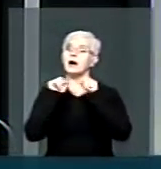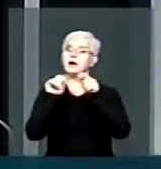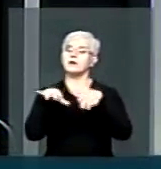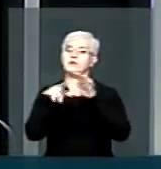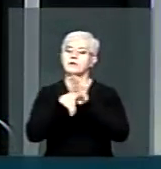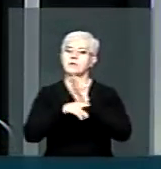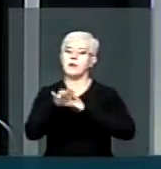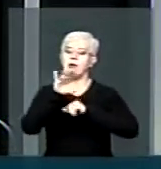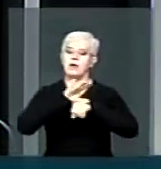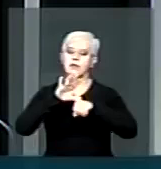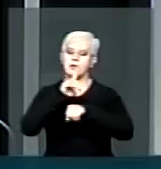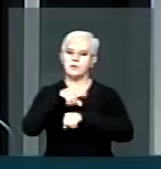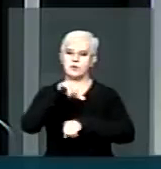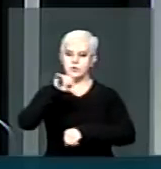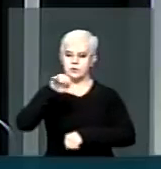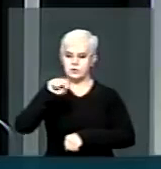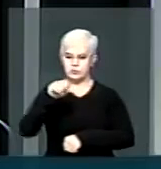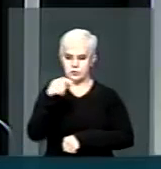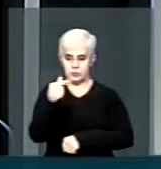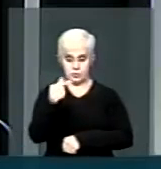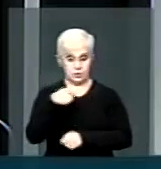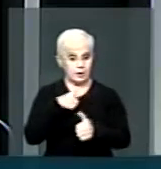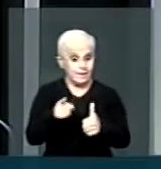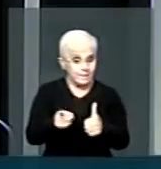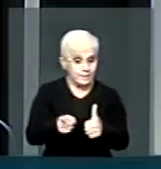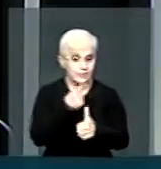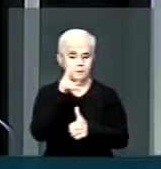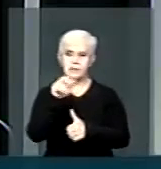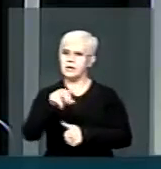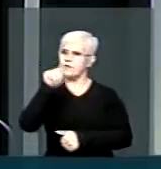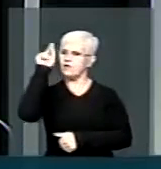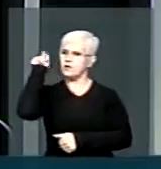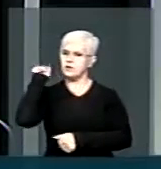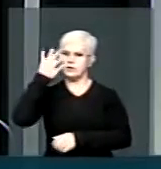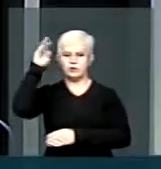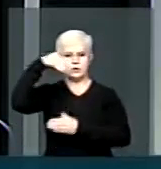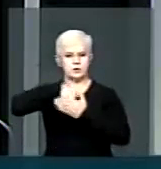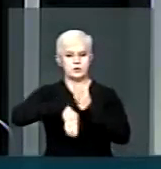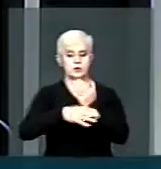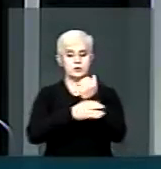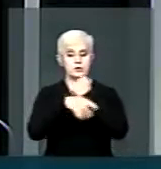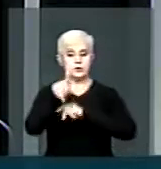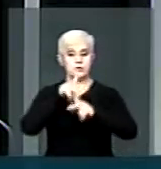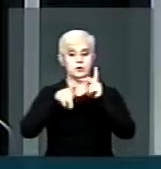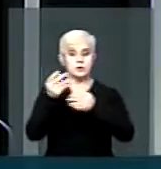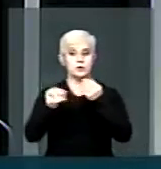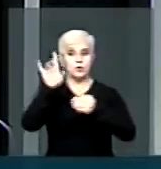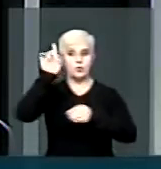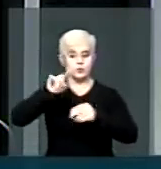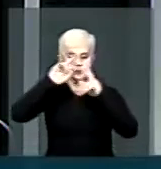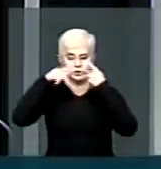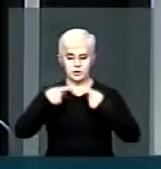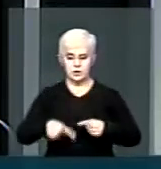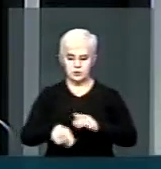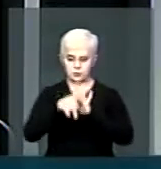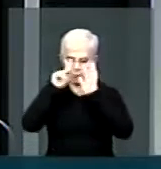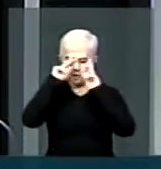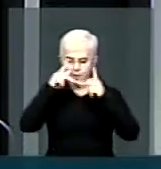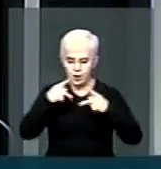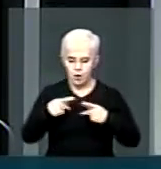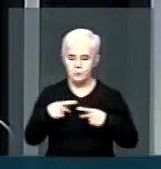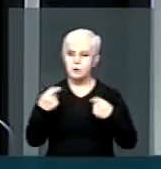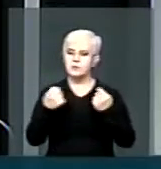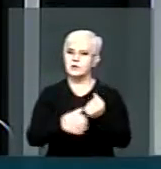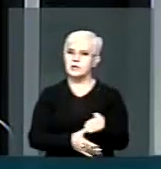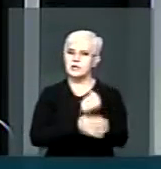de 1987 que, pela primeira vez, incluiu-se a segurança pública como um direito individual que deveria ser